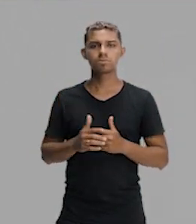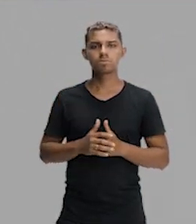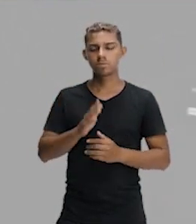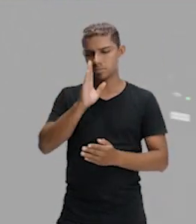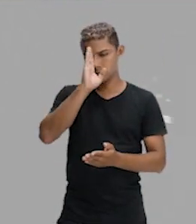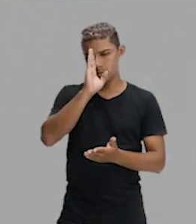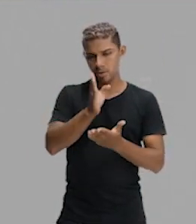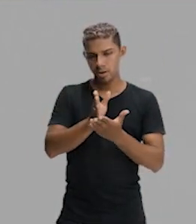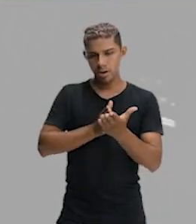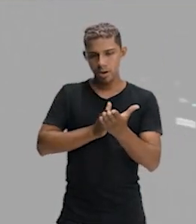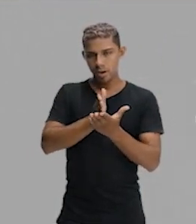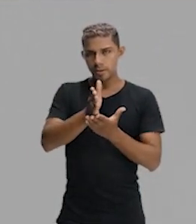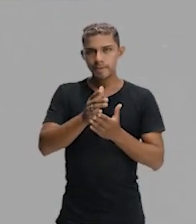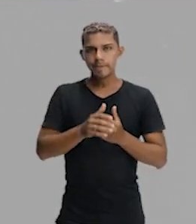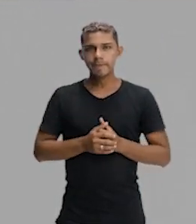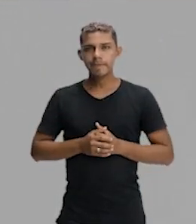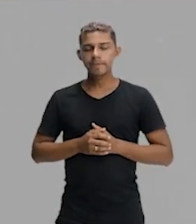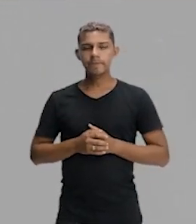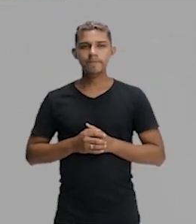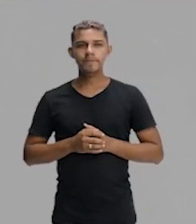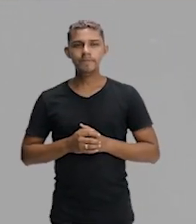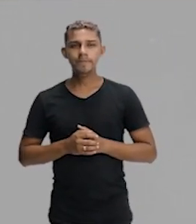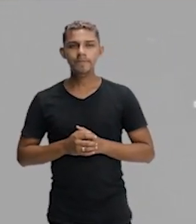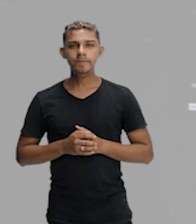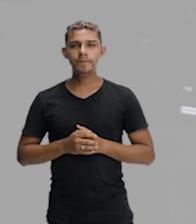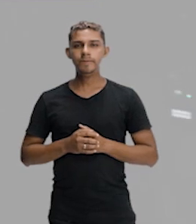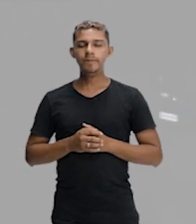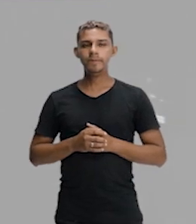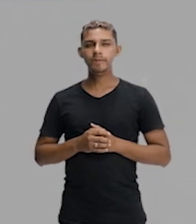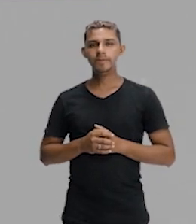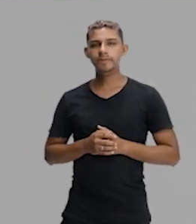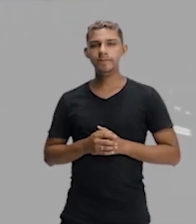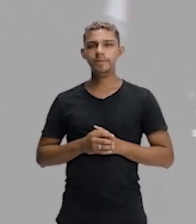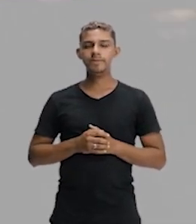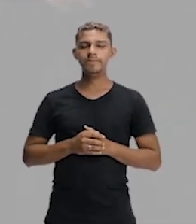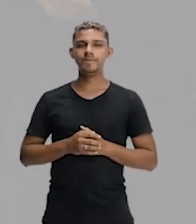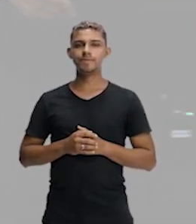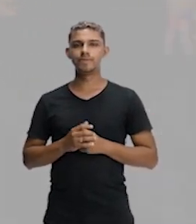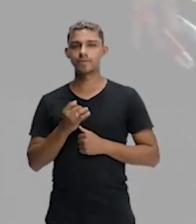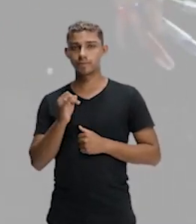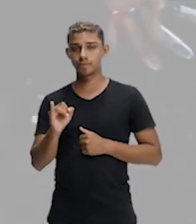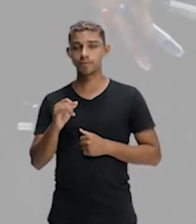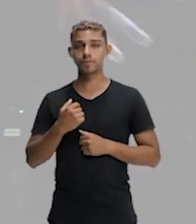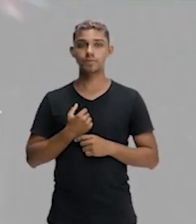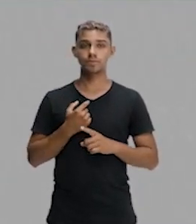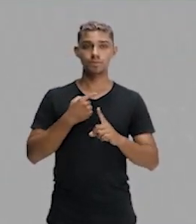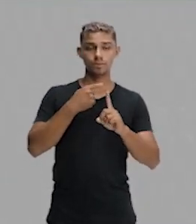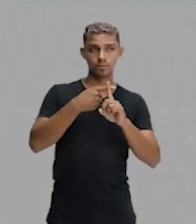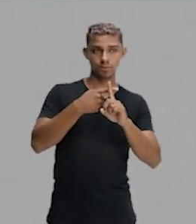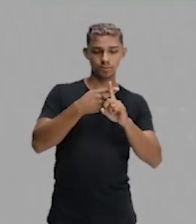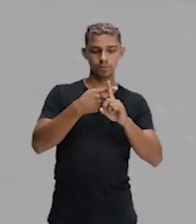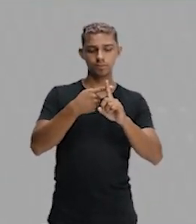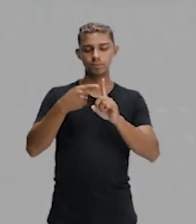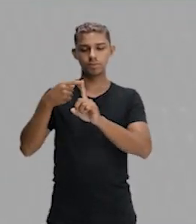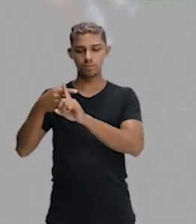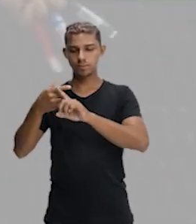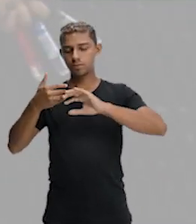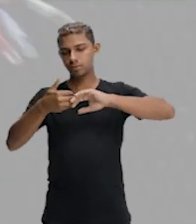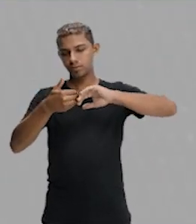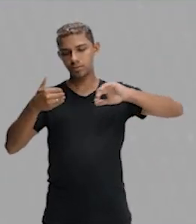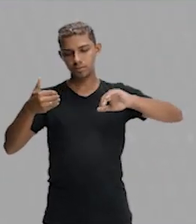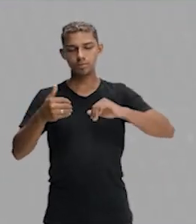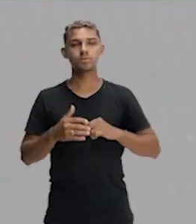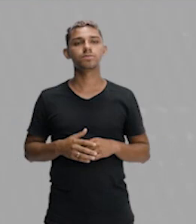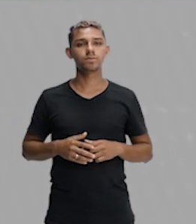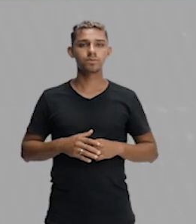Certo? Mas se ela for carregada com carga positiva, por exemplo, o positivo se afasta do positivo, se aproxima